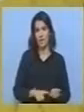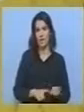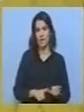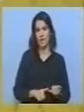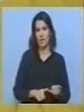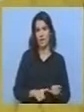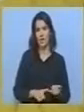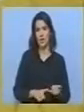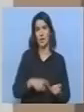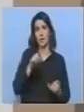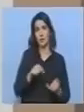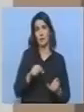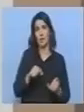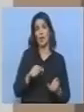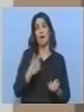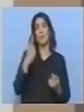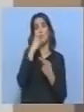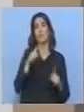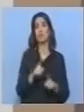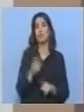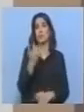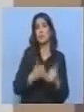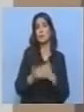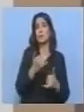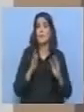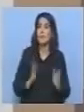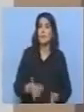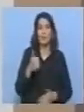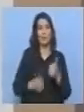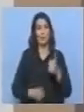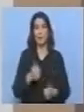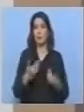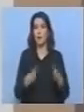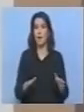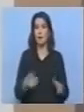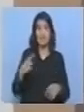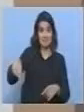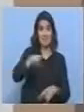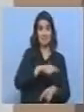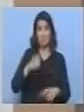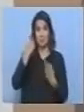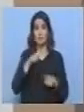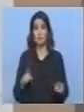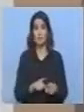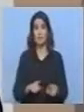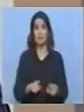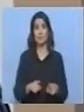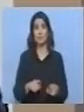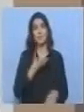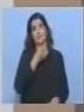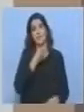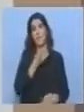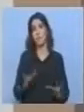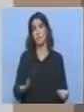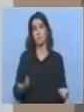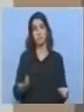E a contínua renovação do corpo docente. Nós precisamos de fazer muitos concursos. Nós temos um corpo docente muito, muito envelhecido